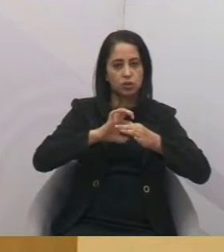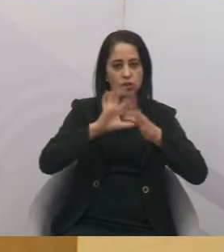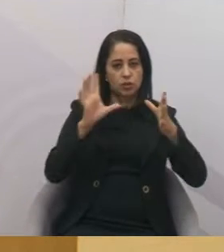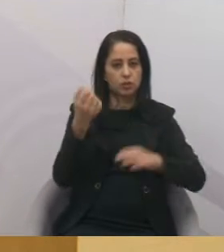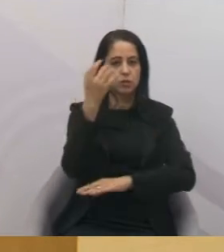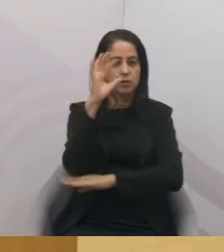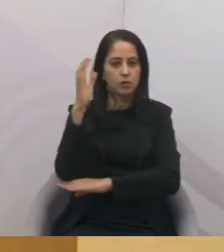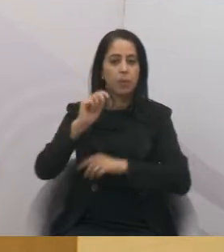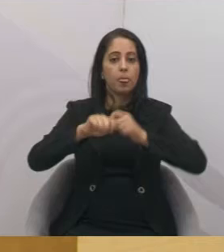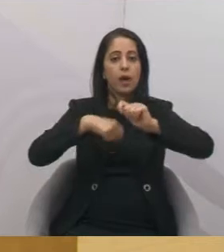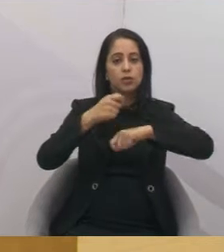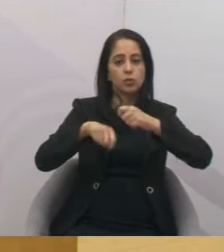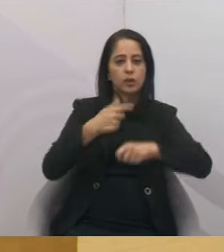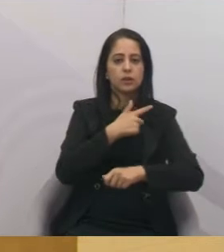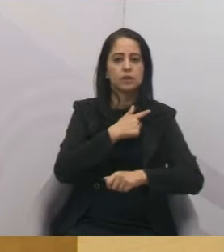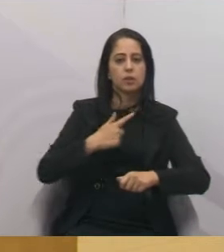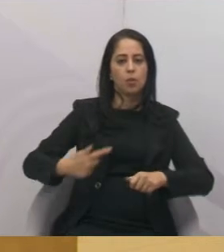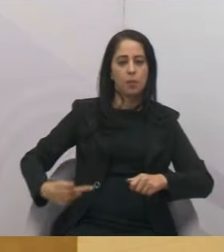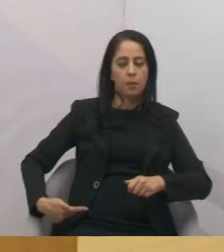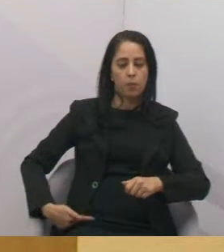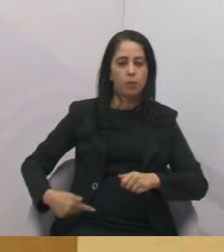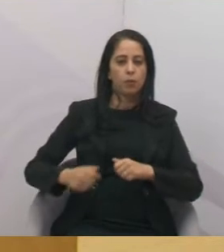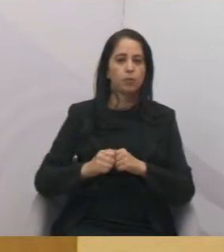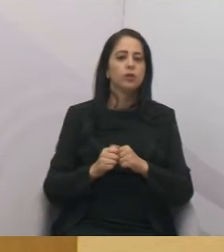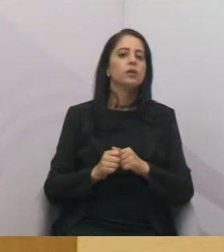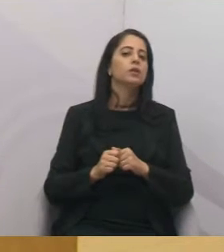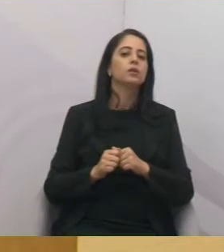ambiental, a administração pública